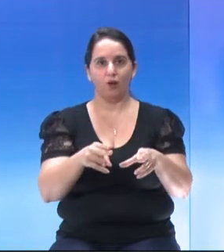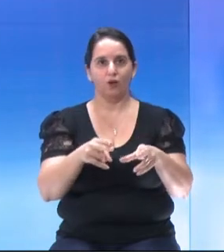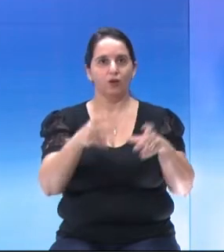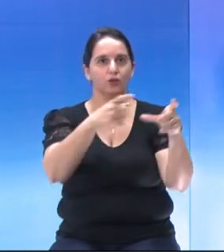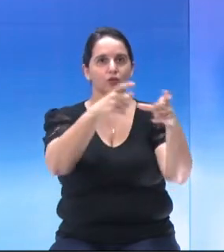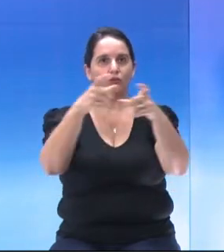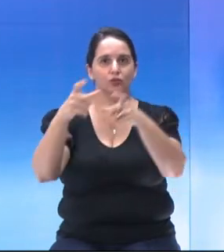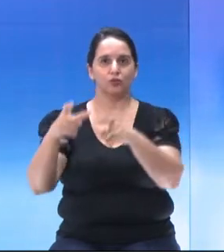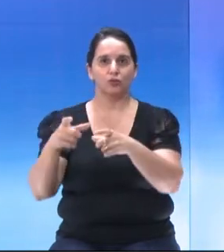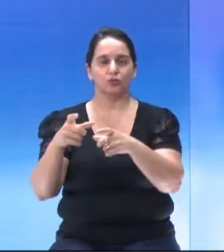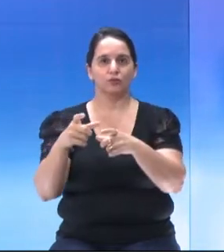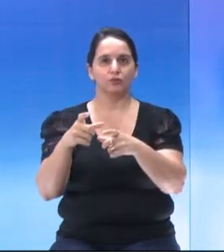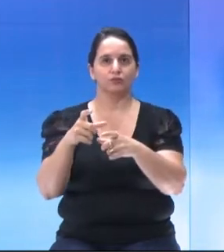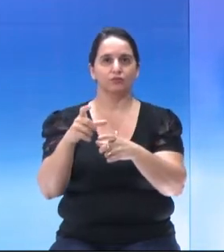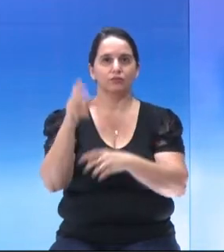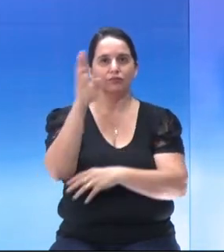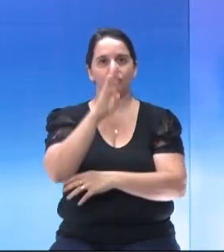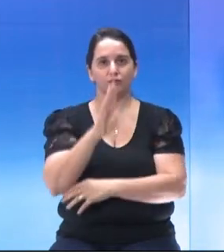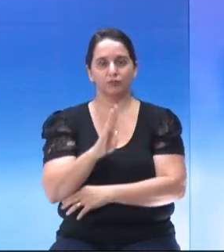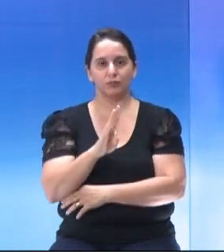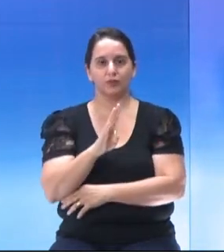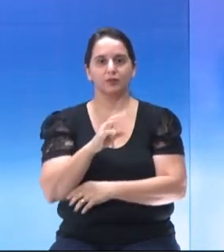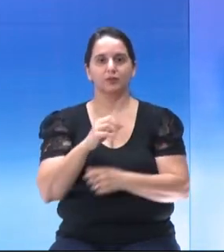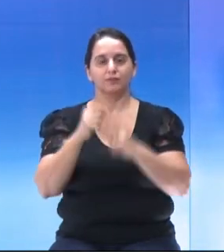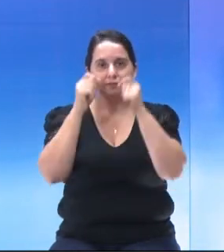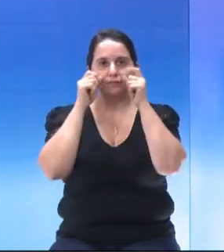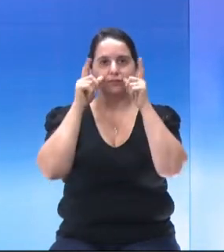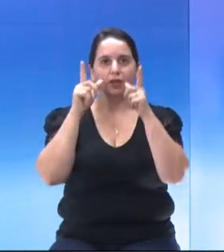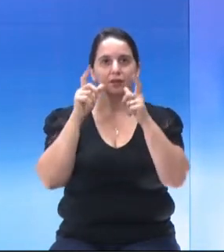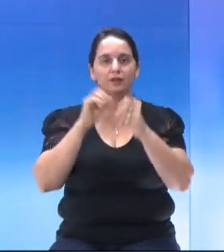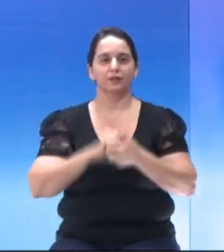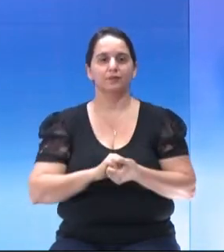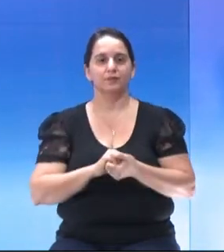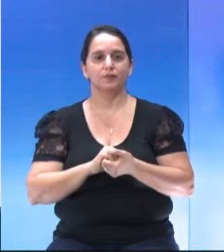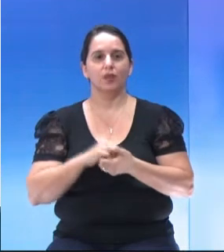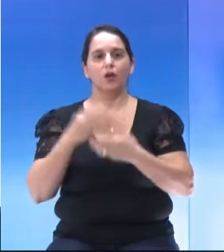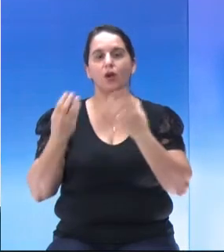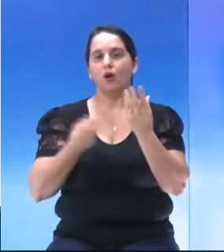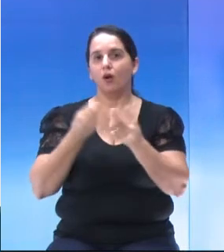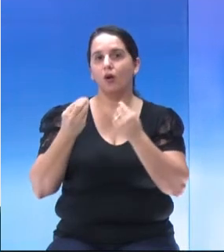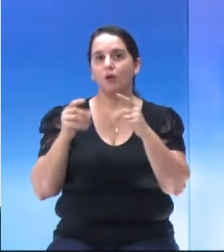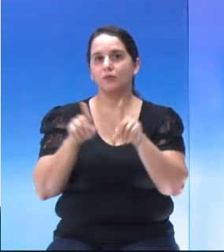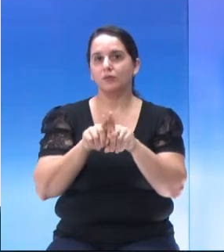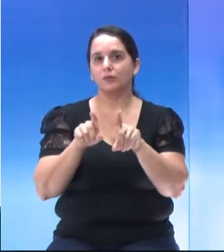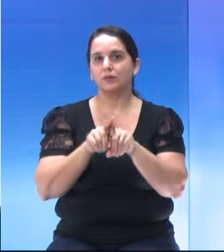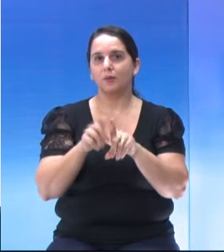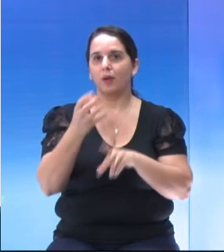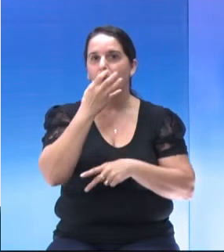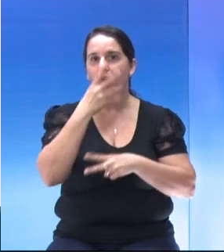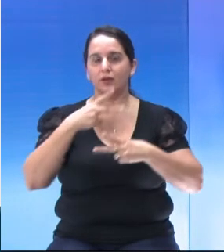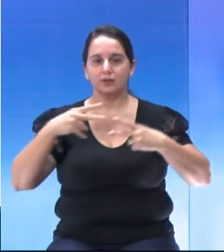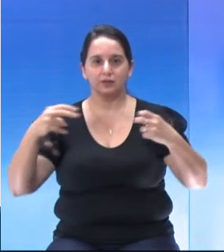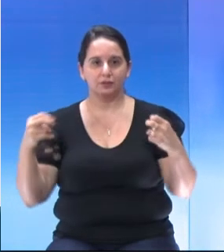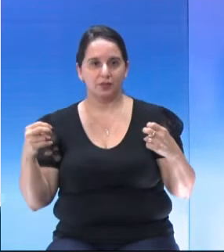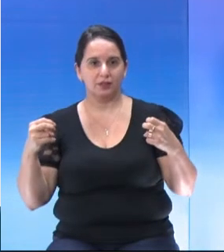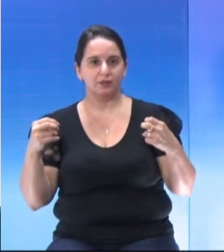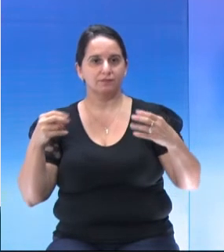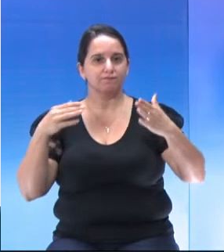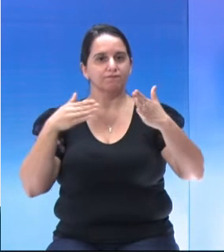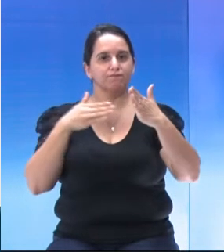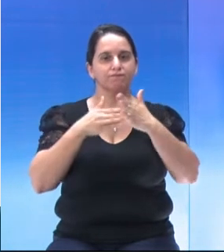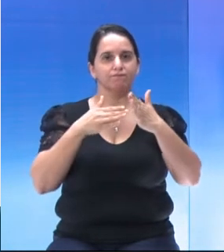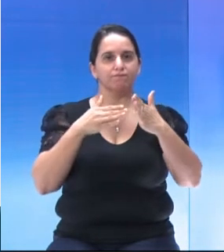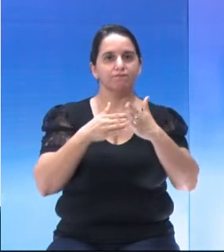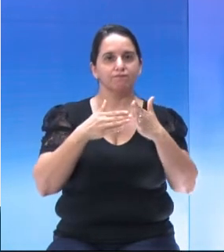vê em outros biomas, tá? Então, fique muito atento. Como é que é a fauna do deserto? É limitada